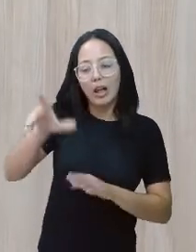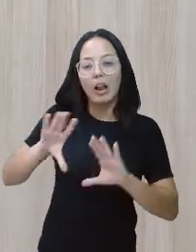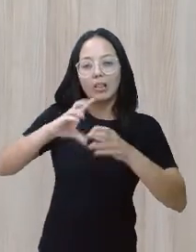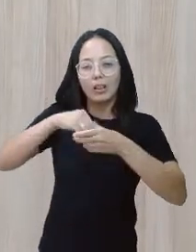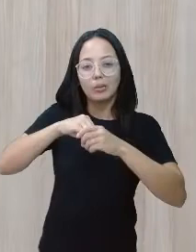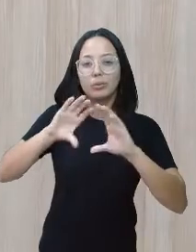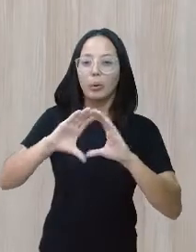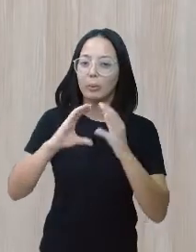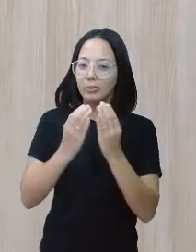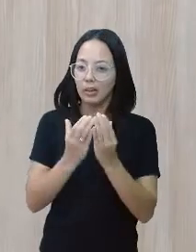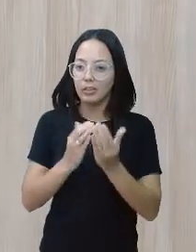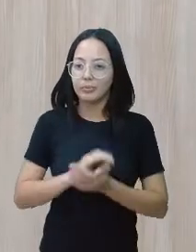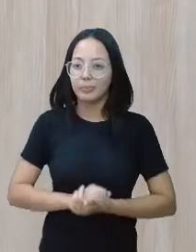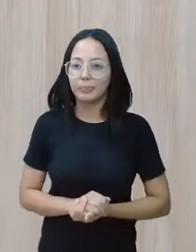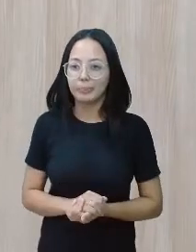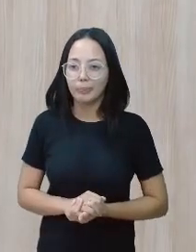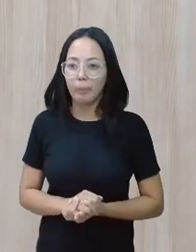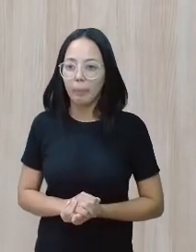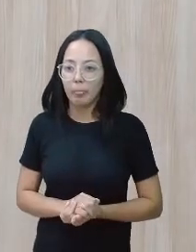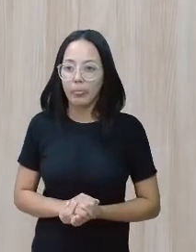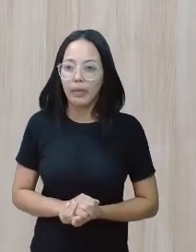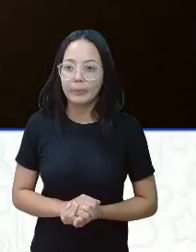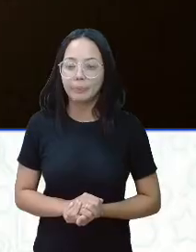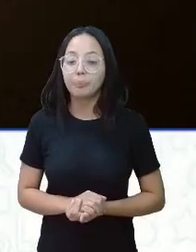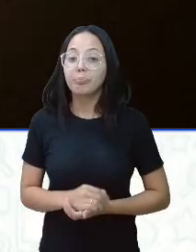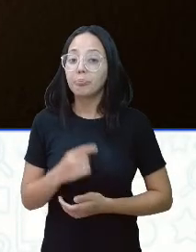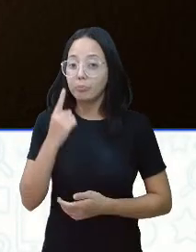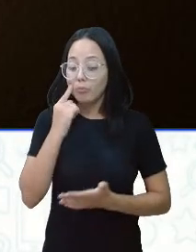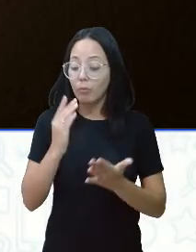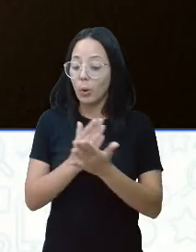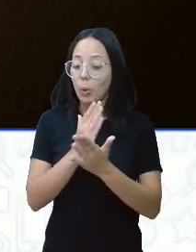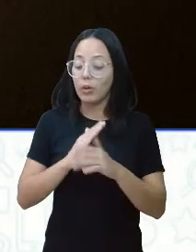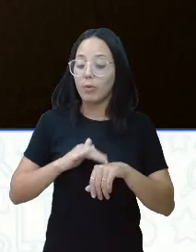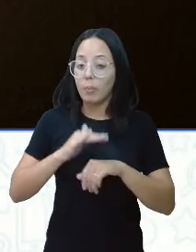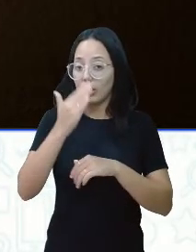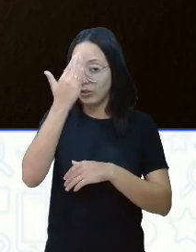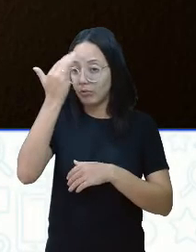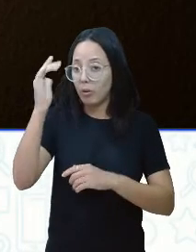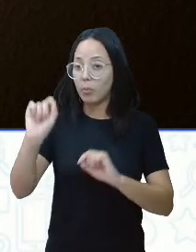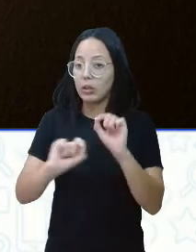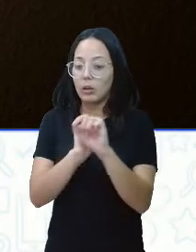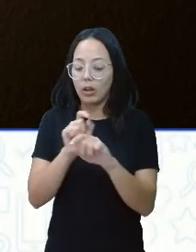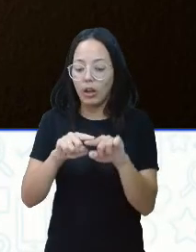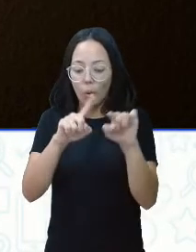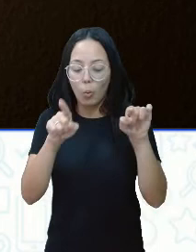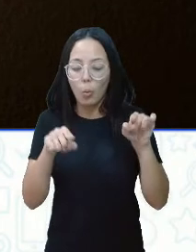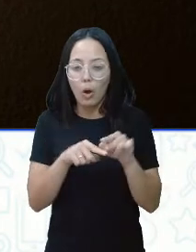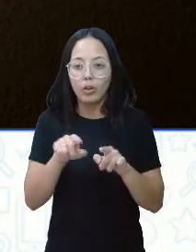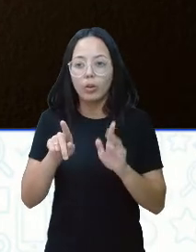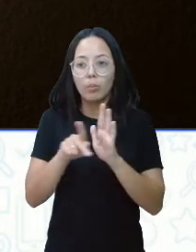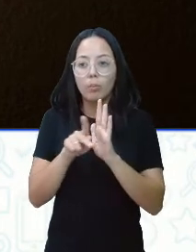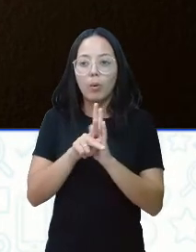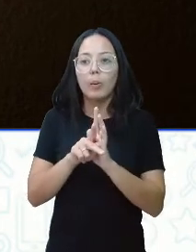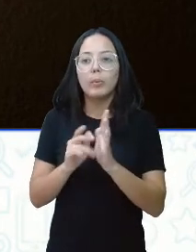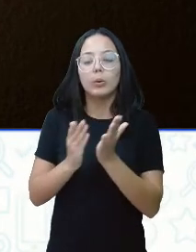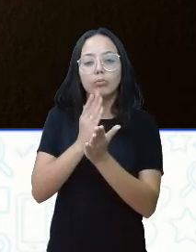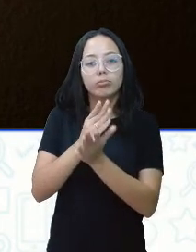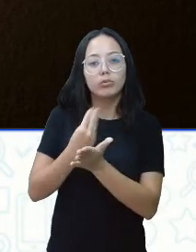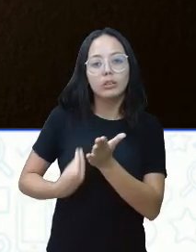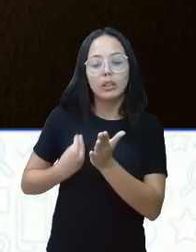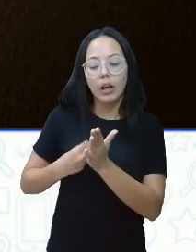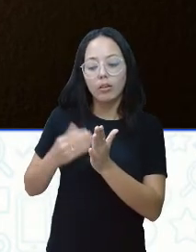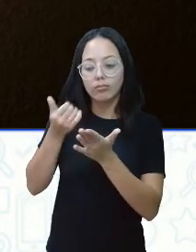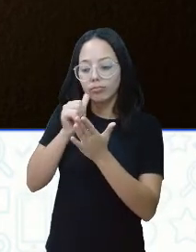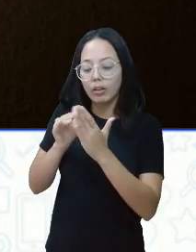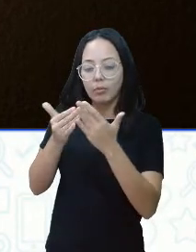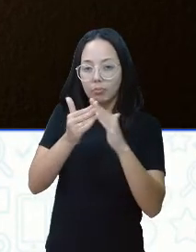comunidade. O seu livro mais famoso, né, é O Quarto do Despejo, Diário de uma Favelada. E é o diário